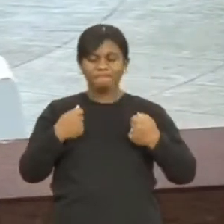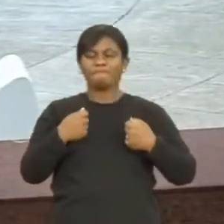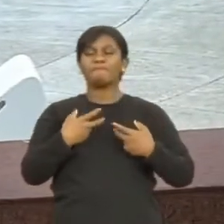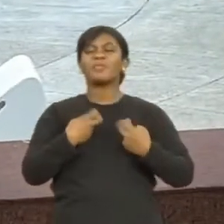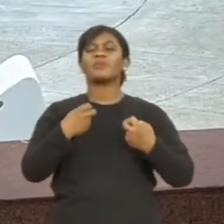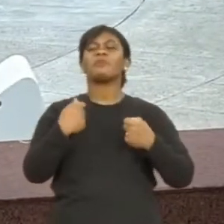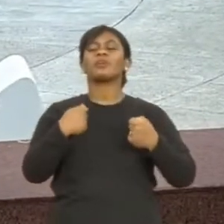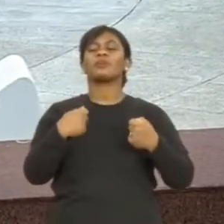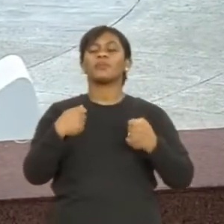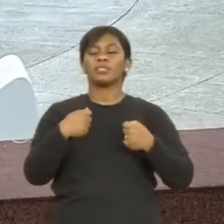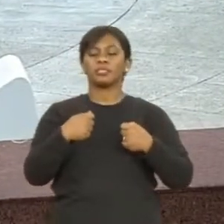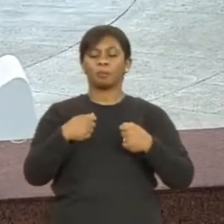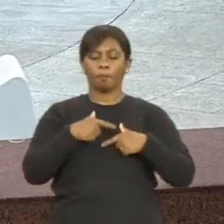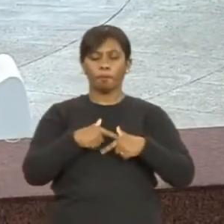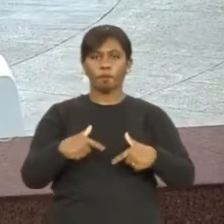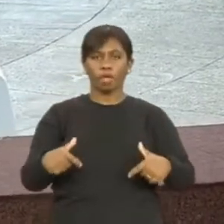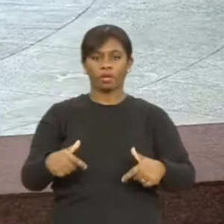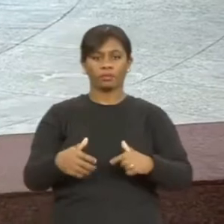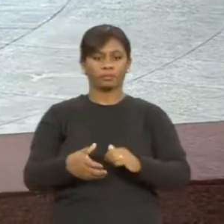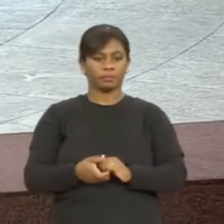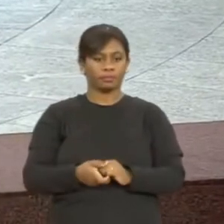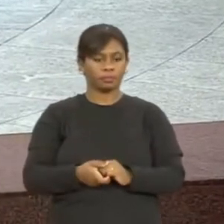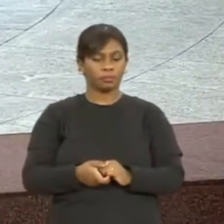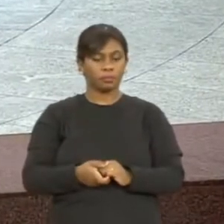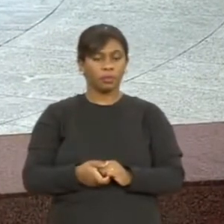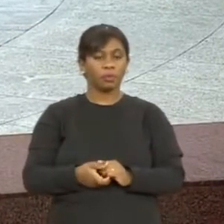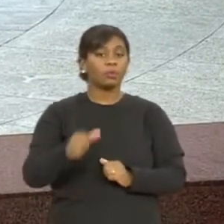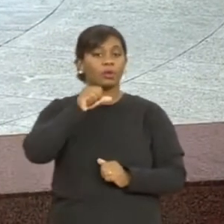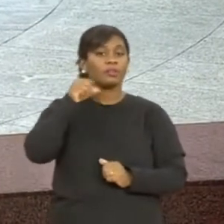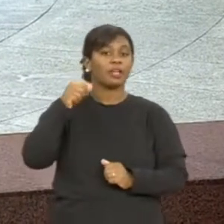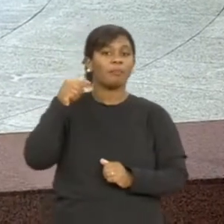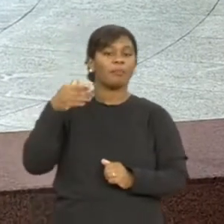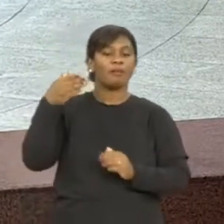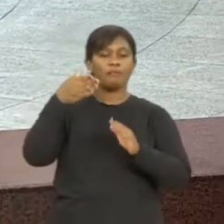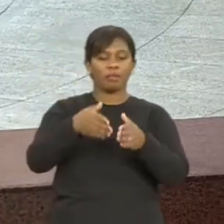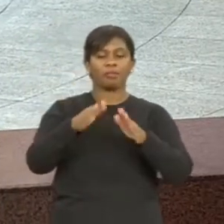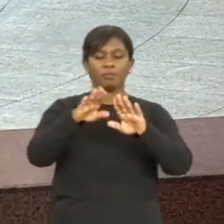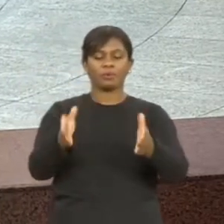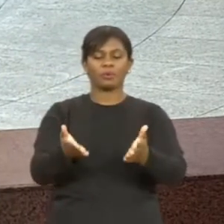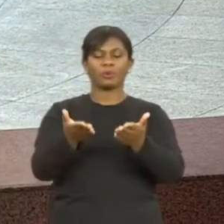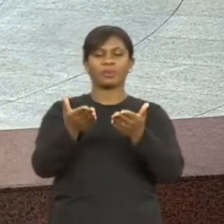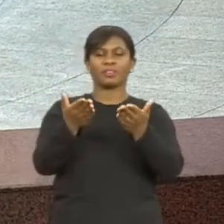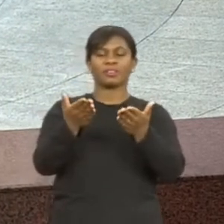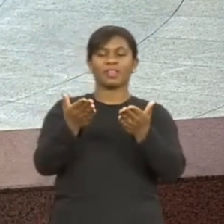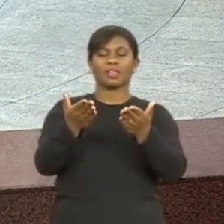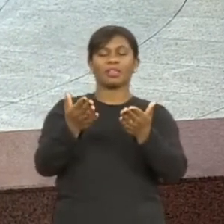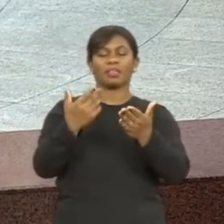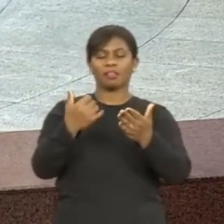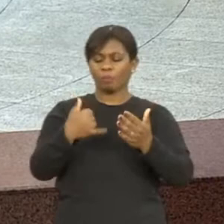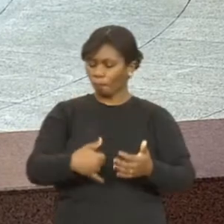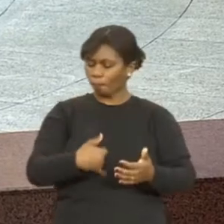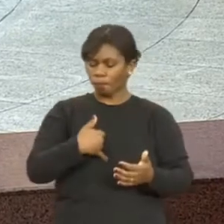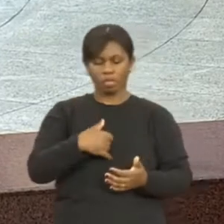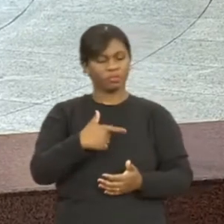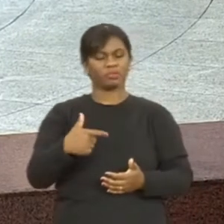Quando Abel veio para o altar, ele veio vazio de si. Encheu o altar do que Deus queria que ele trouxesse.